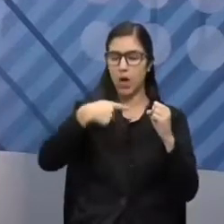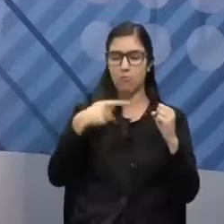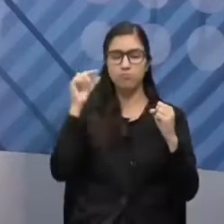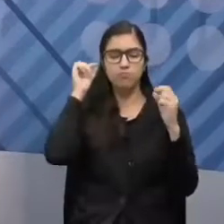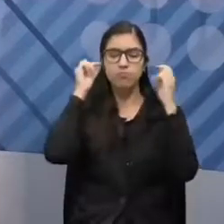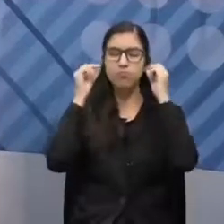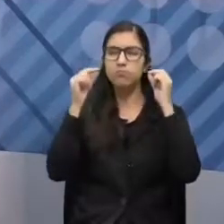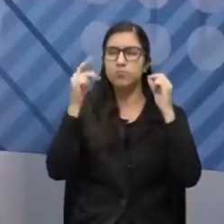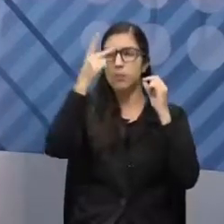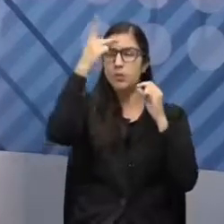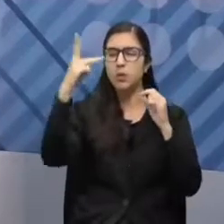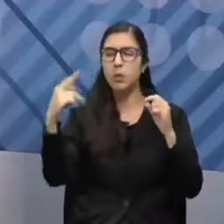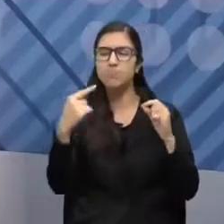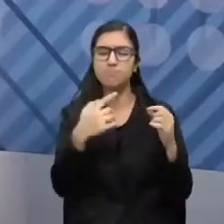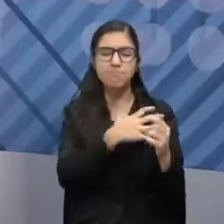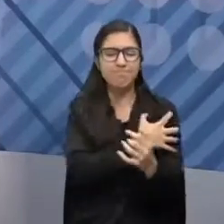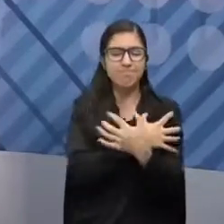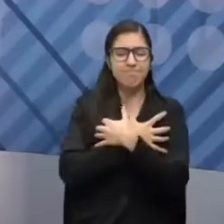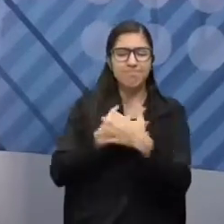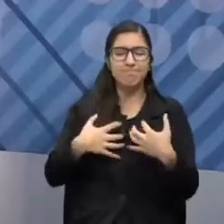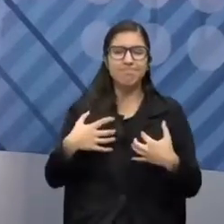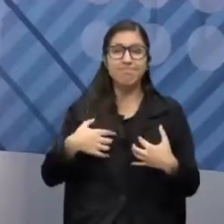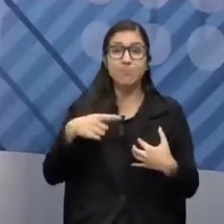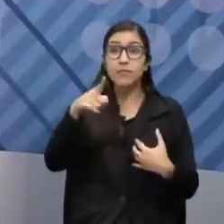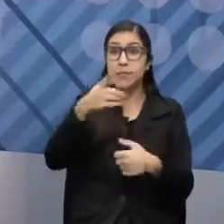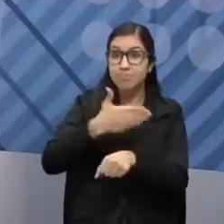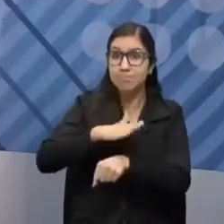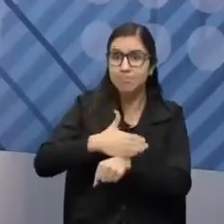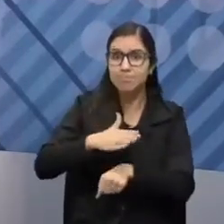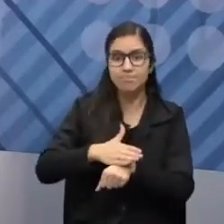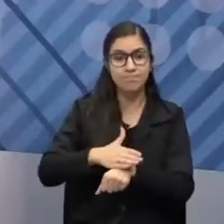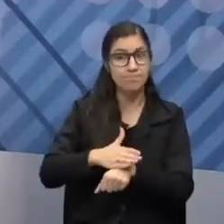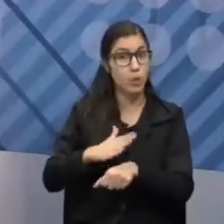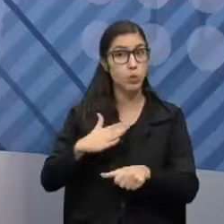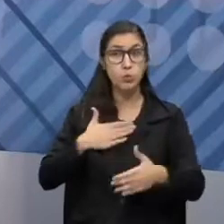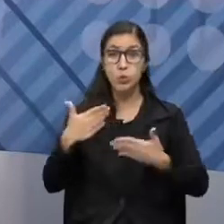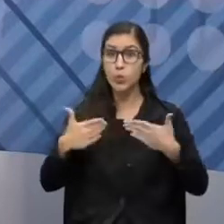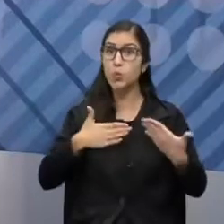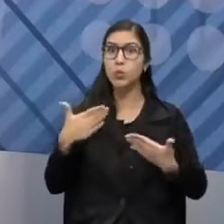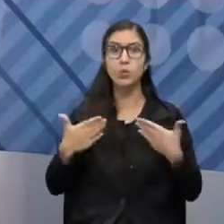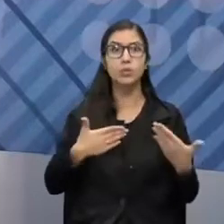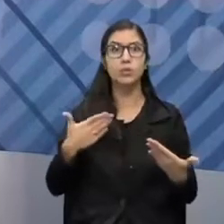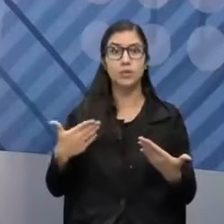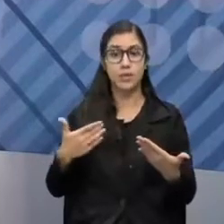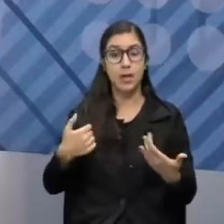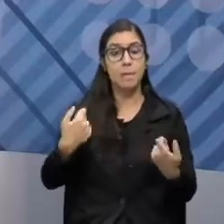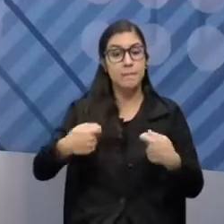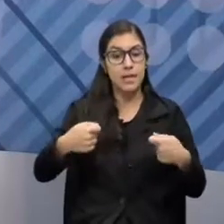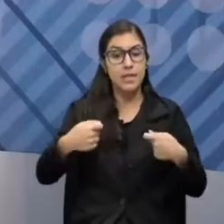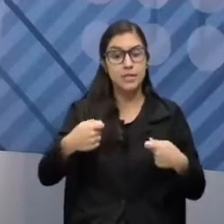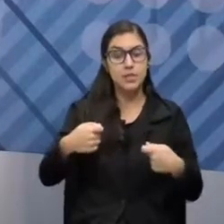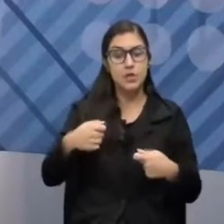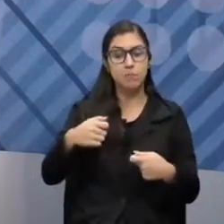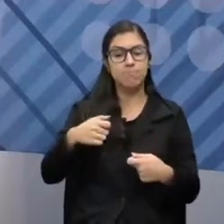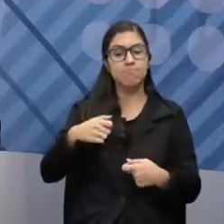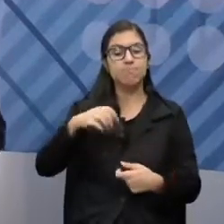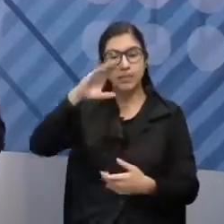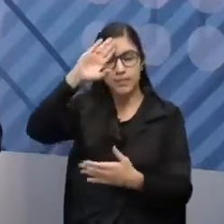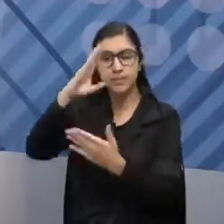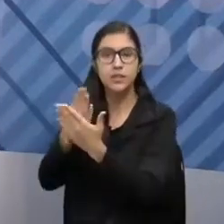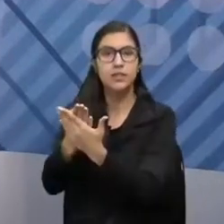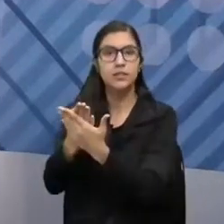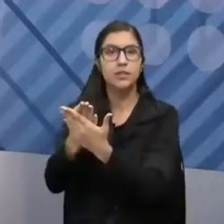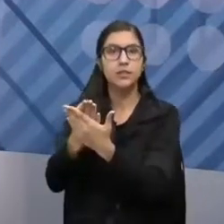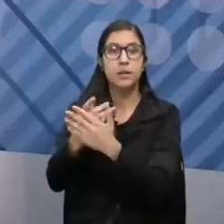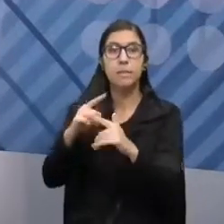sua boca ou alguém vai te tocar. É algo assustador. Eu preciso confiar. Agora, se